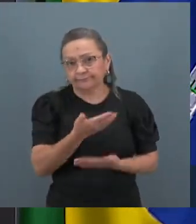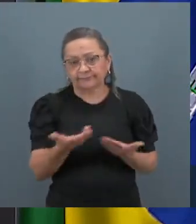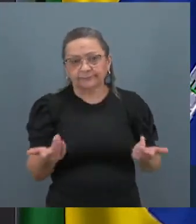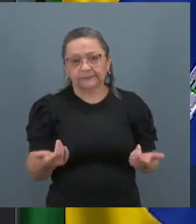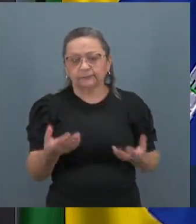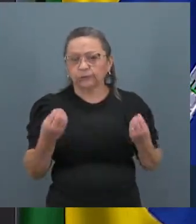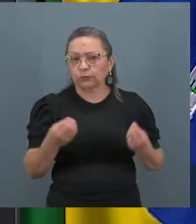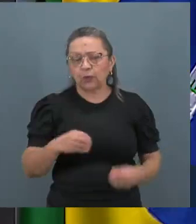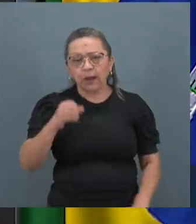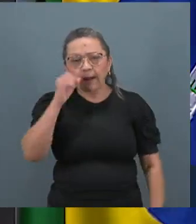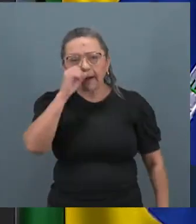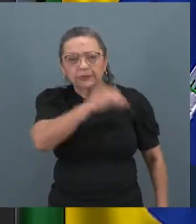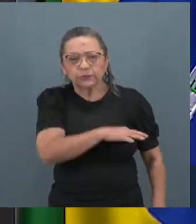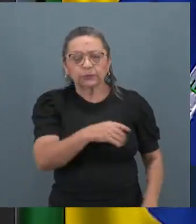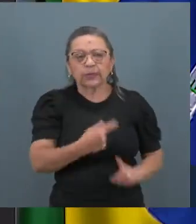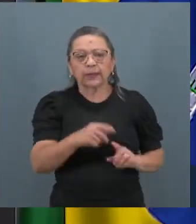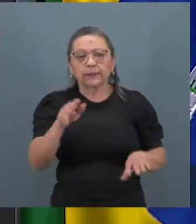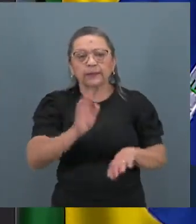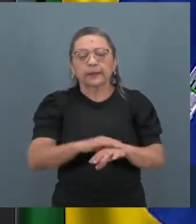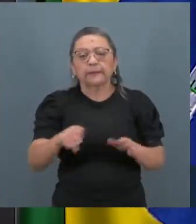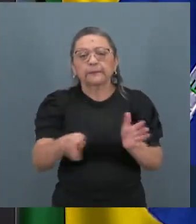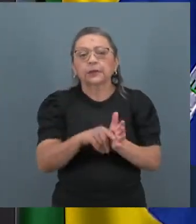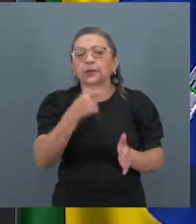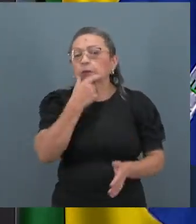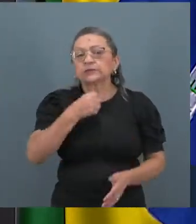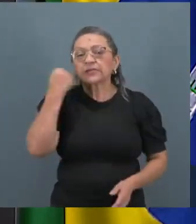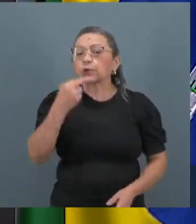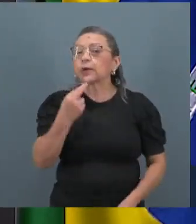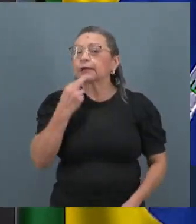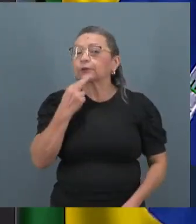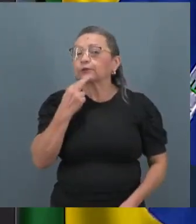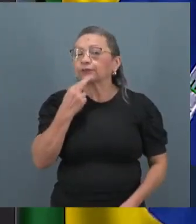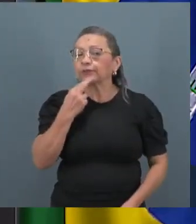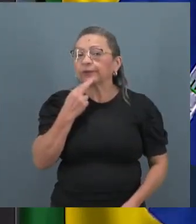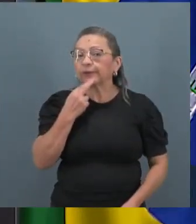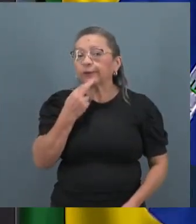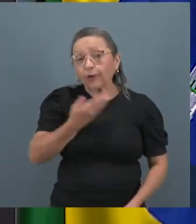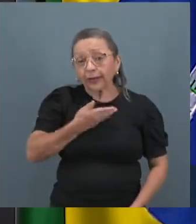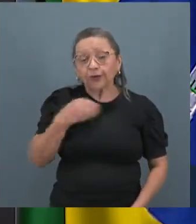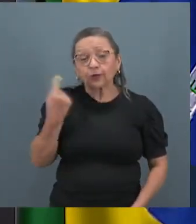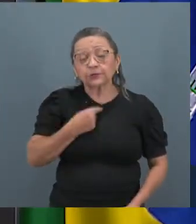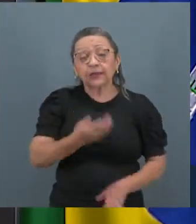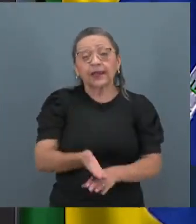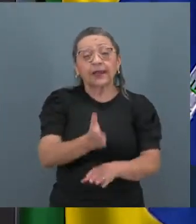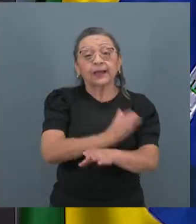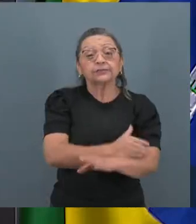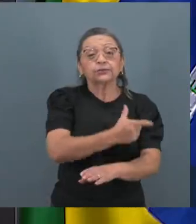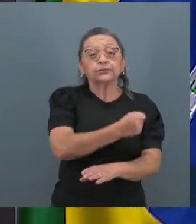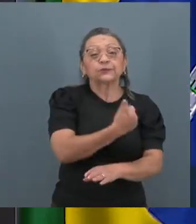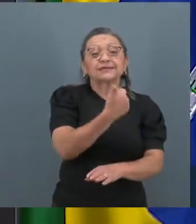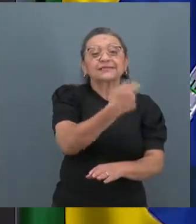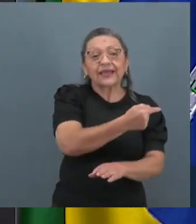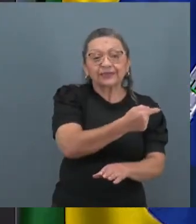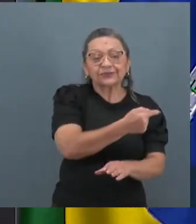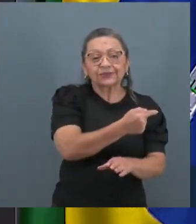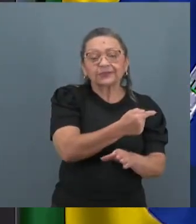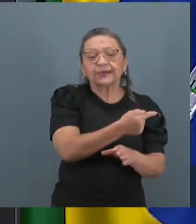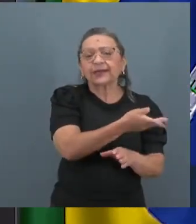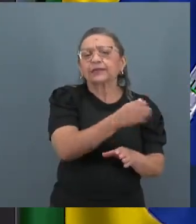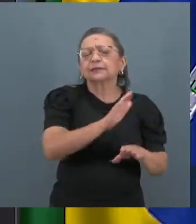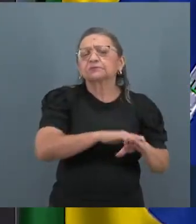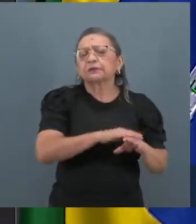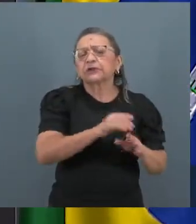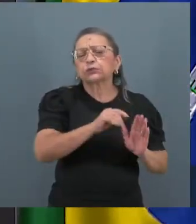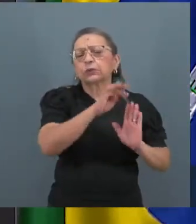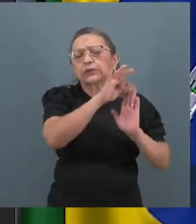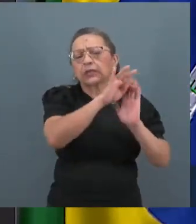tão absurda que o próprio senador Randolph, nosso colega, em 2017, fez um